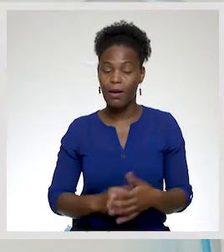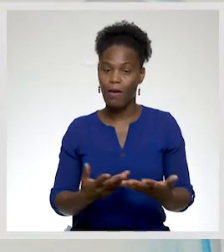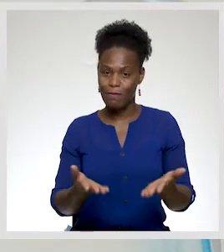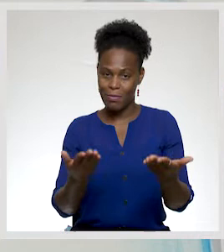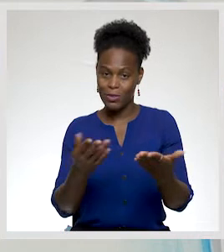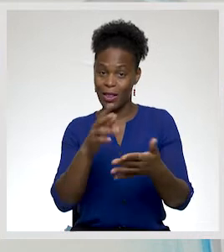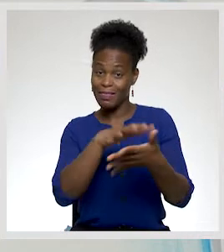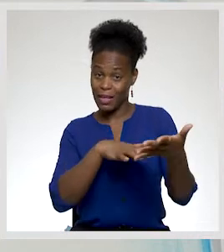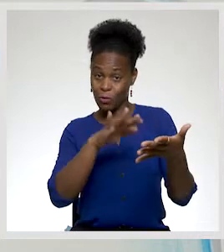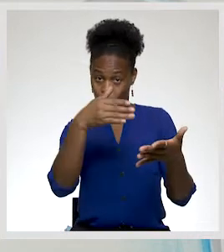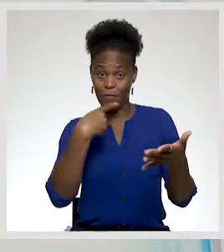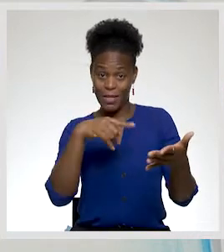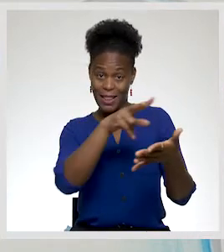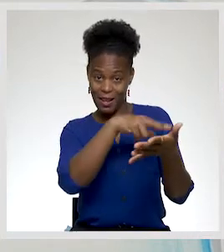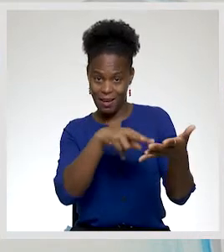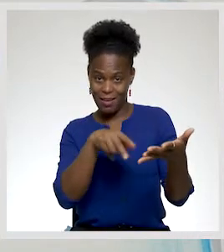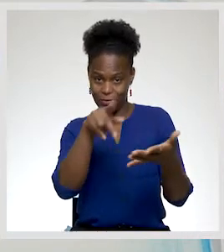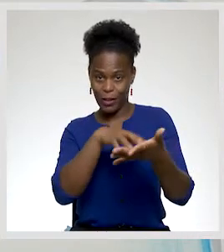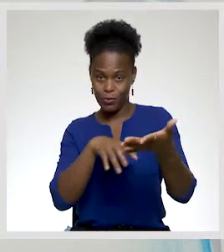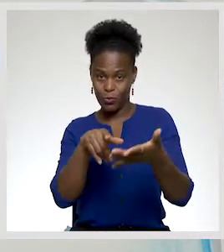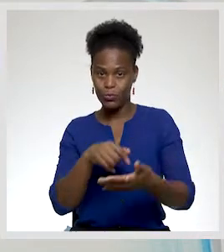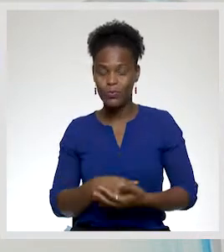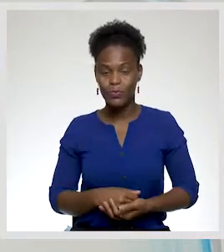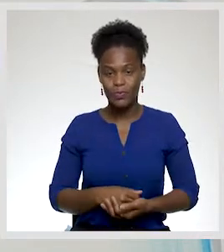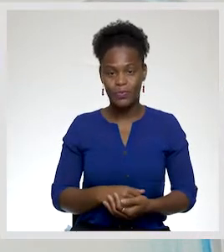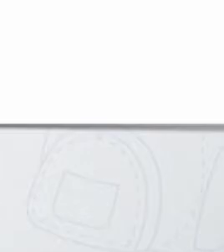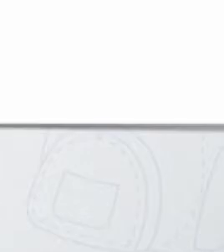Vamos lá? Leiam o texto novamente.